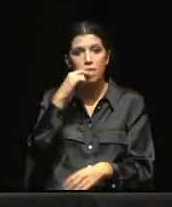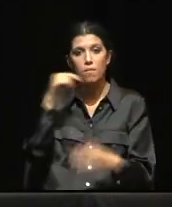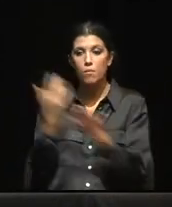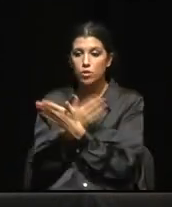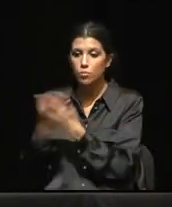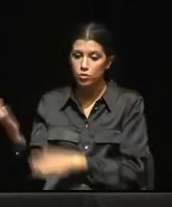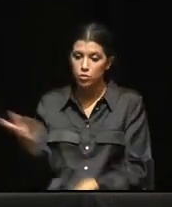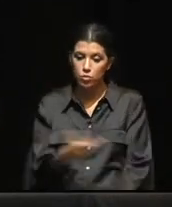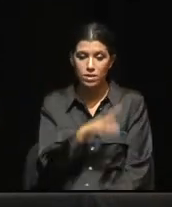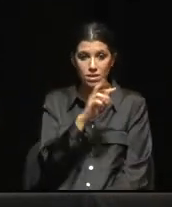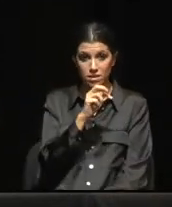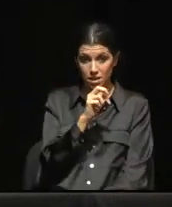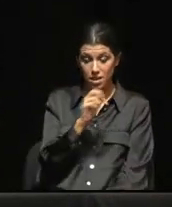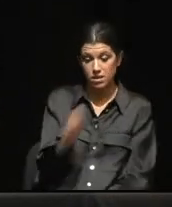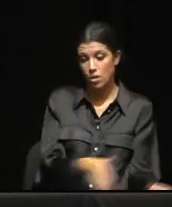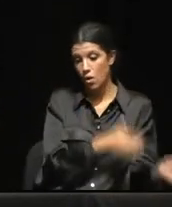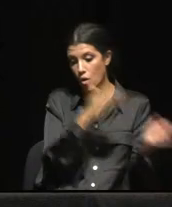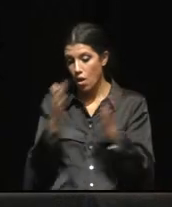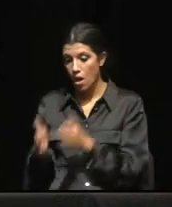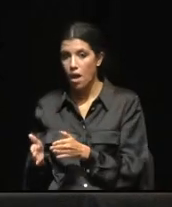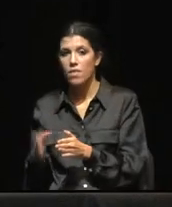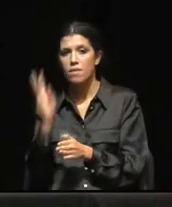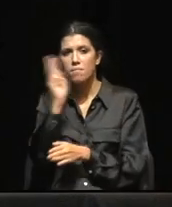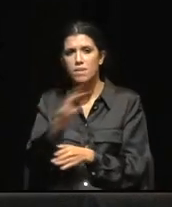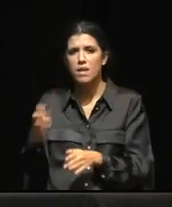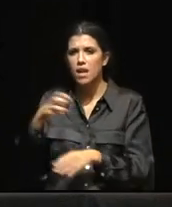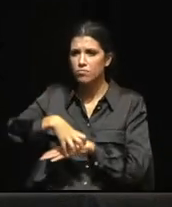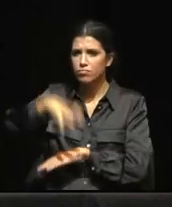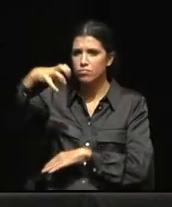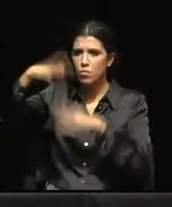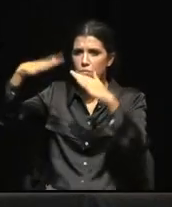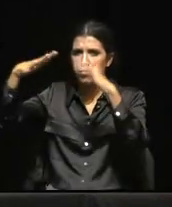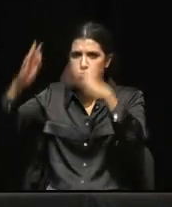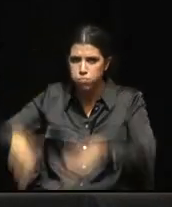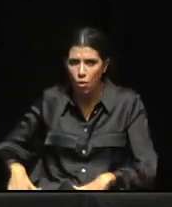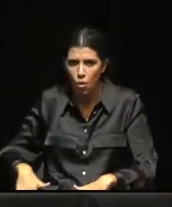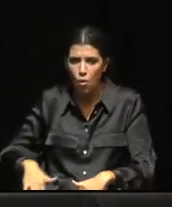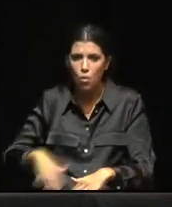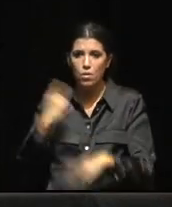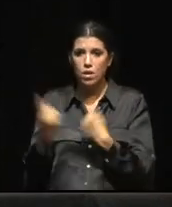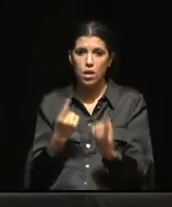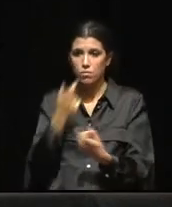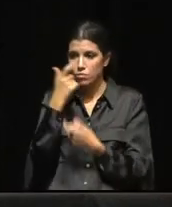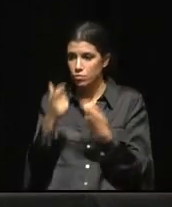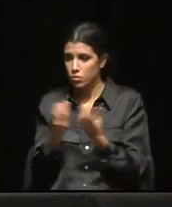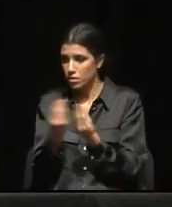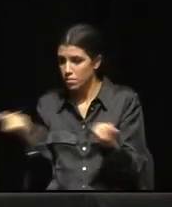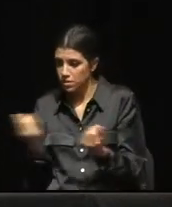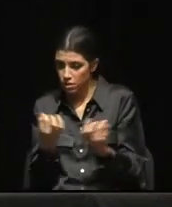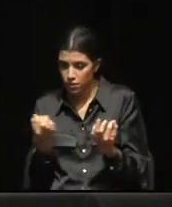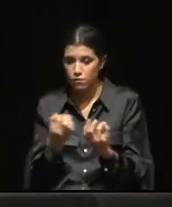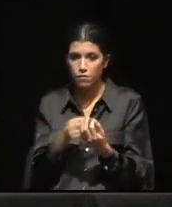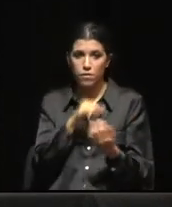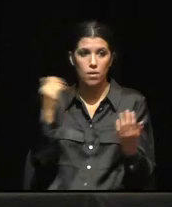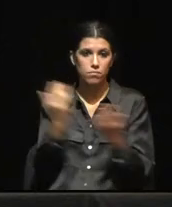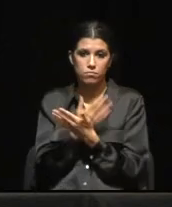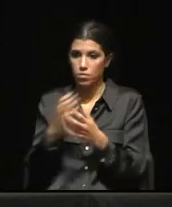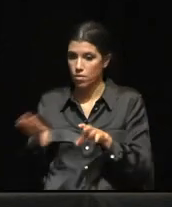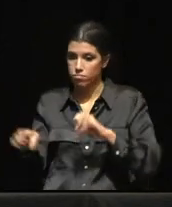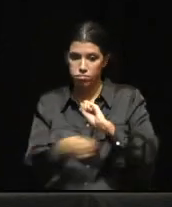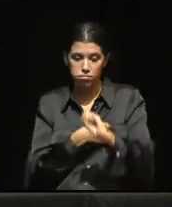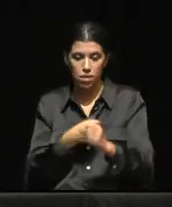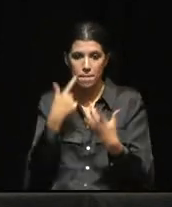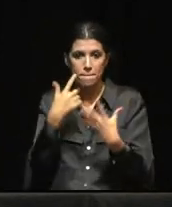mortes a par destas fatalidades milhares de edifícios ruíram e números são ainda aos desaparecidos as perdas são inegáveis